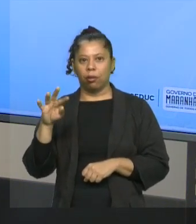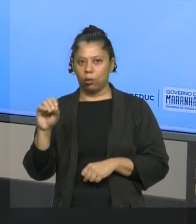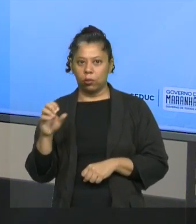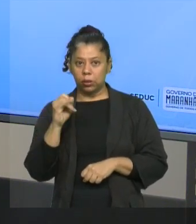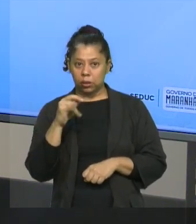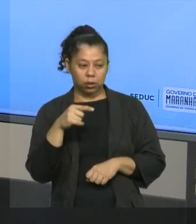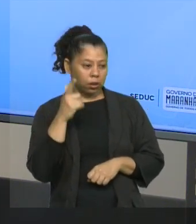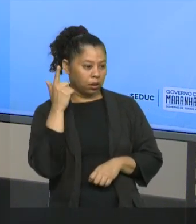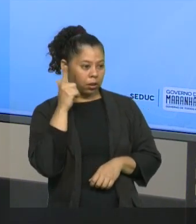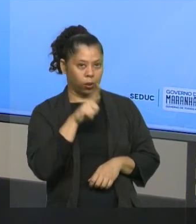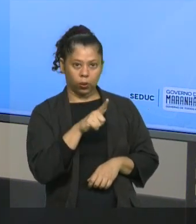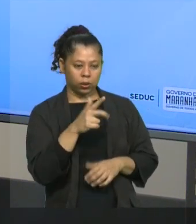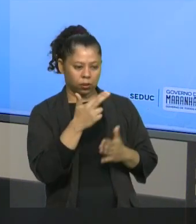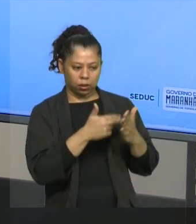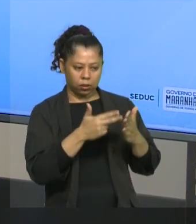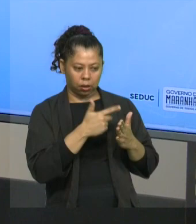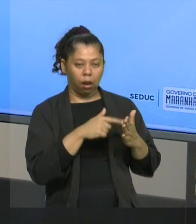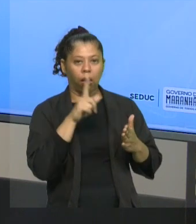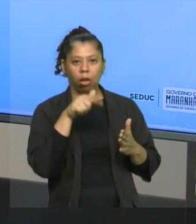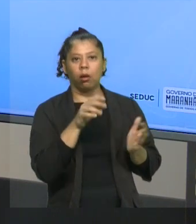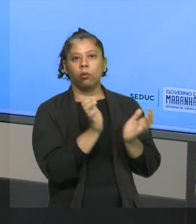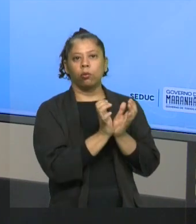substantivo abstrato. Tá bom?